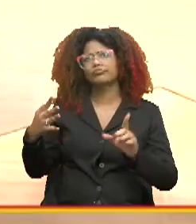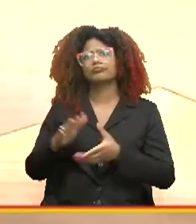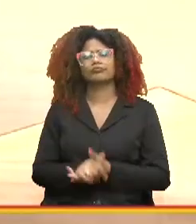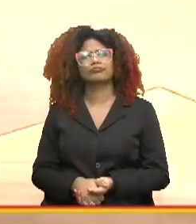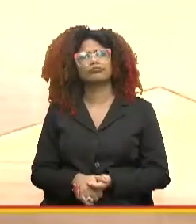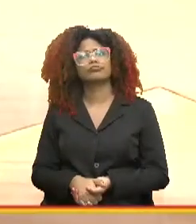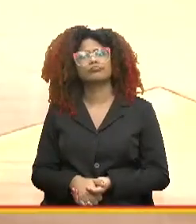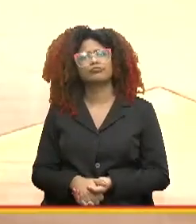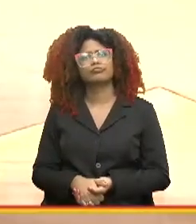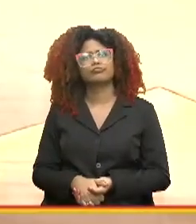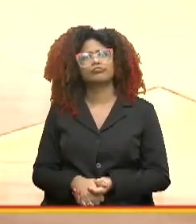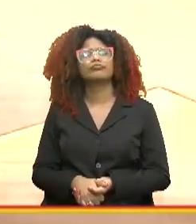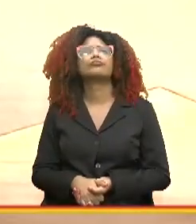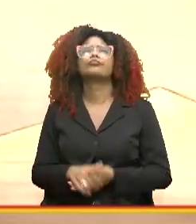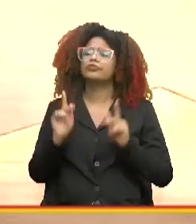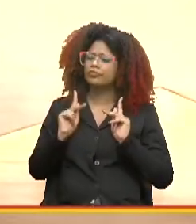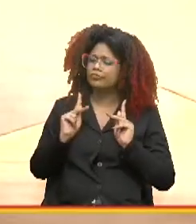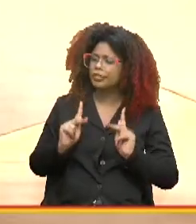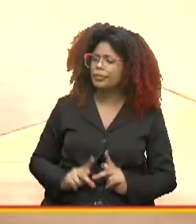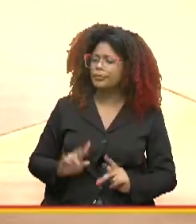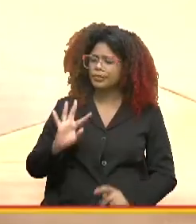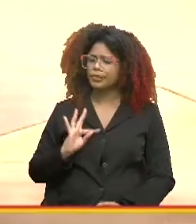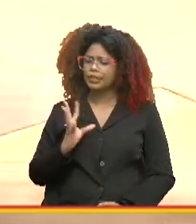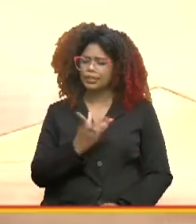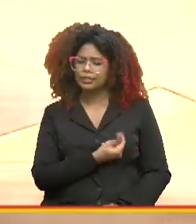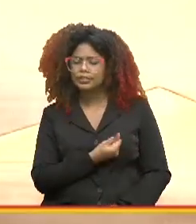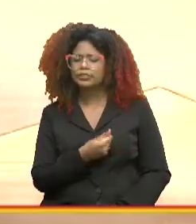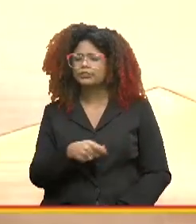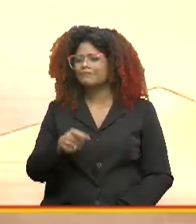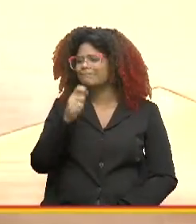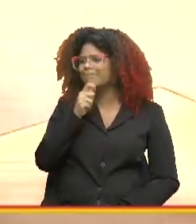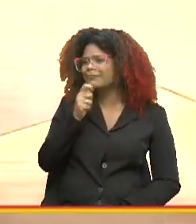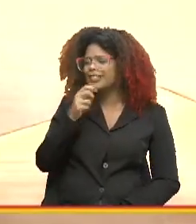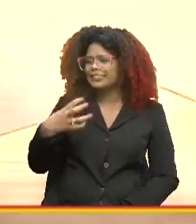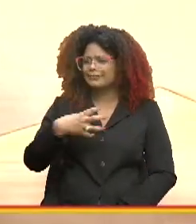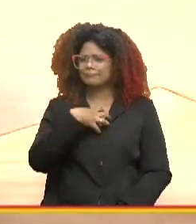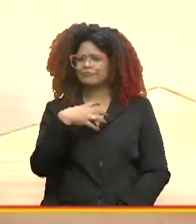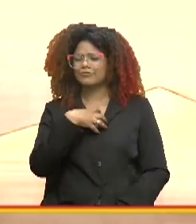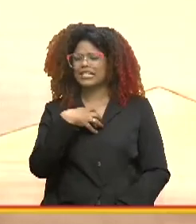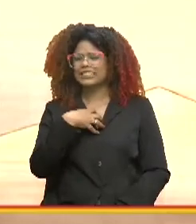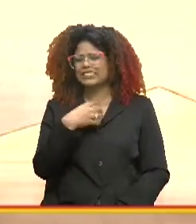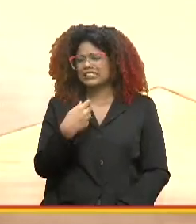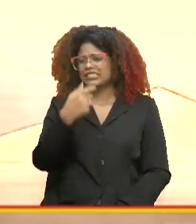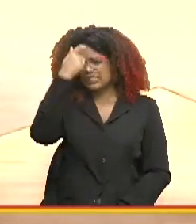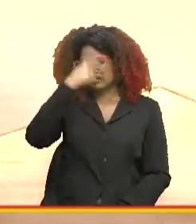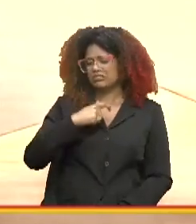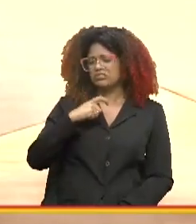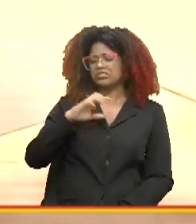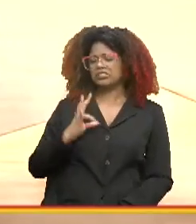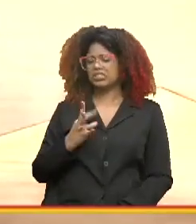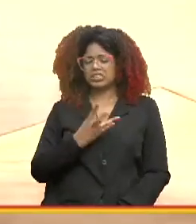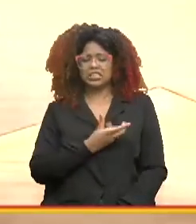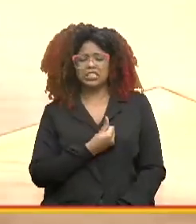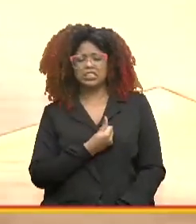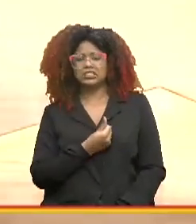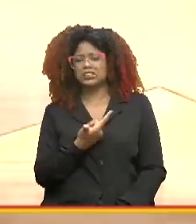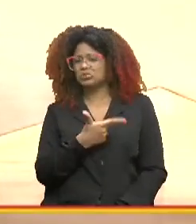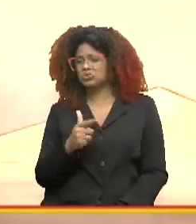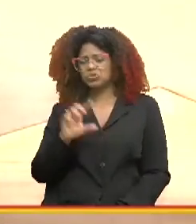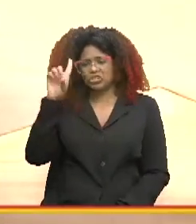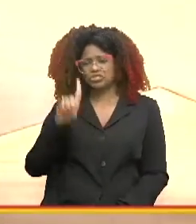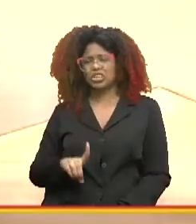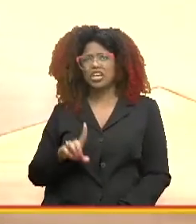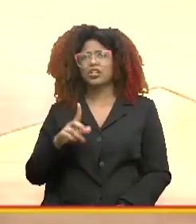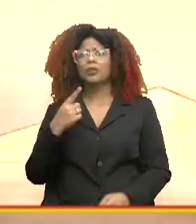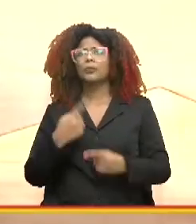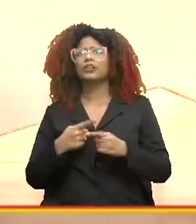é mais das pessoas trans porque essas pessoas ainda se sentem às vezes ai eu por ser transa não tem esse direito